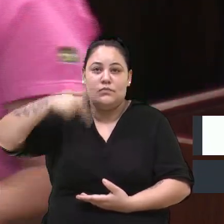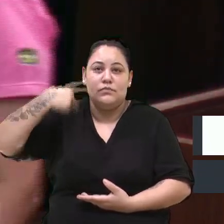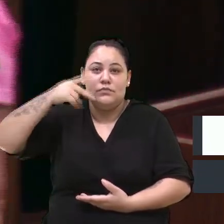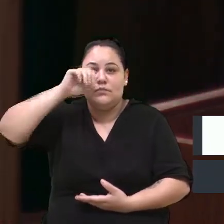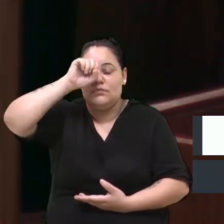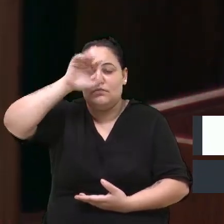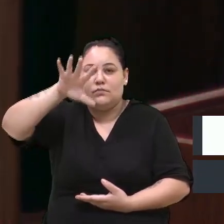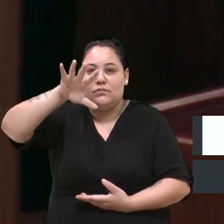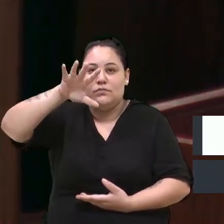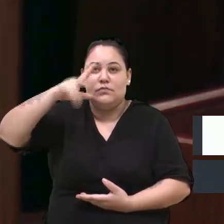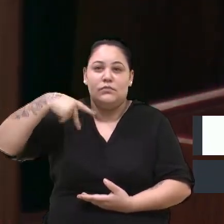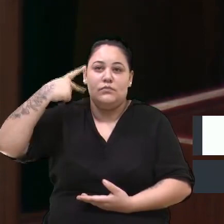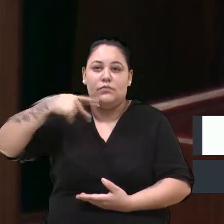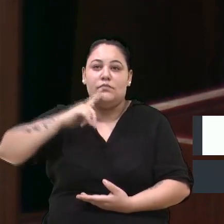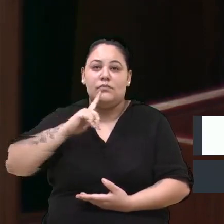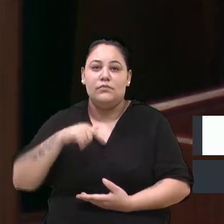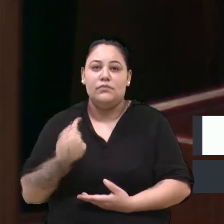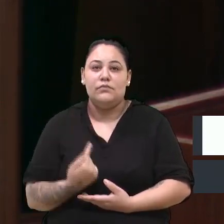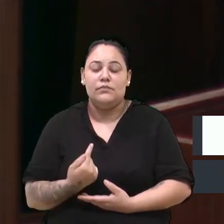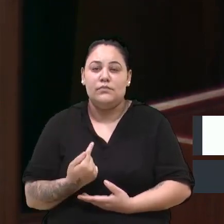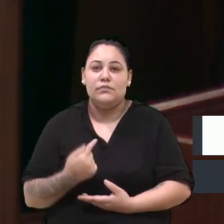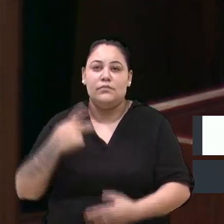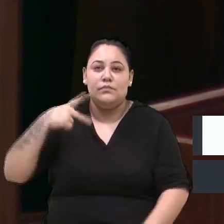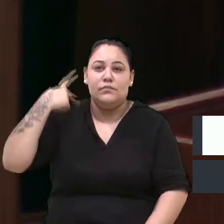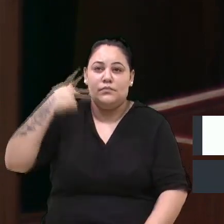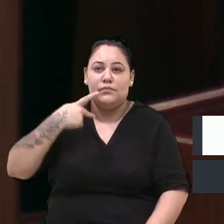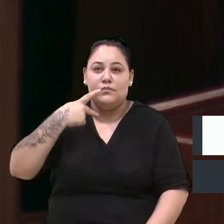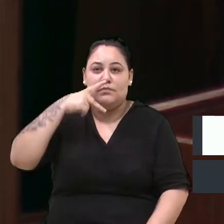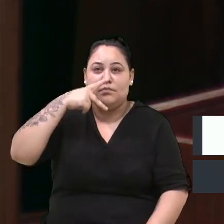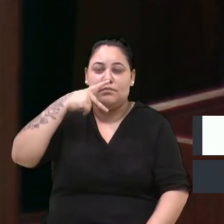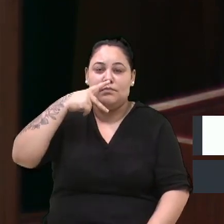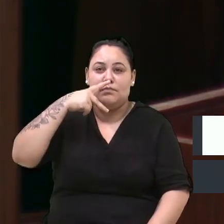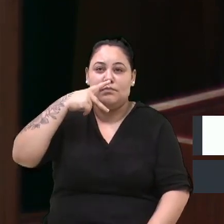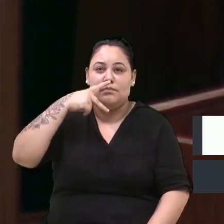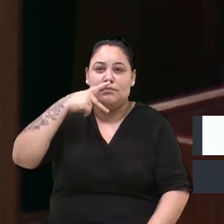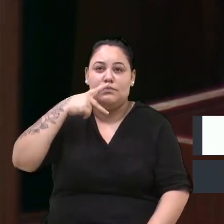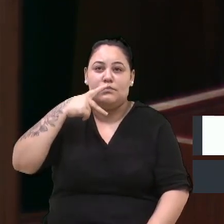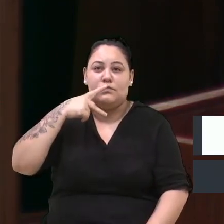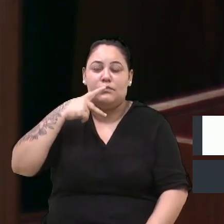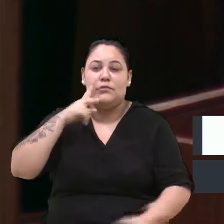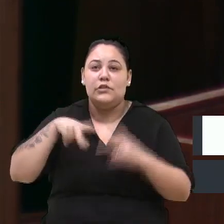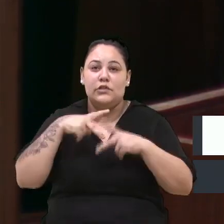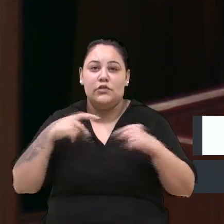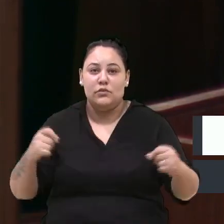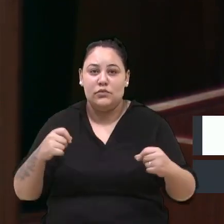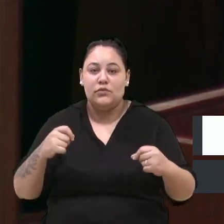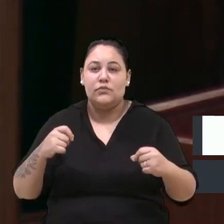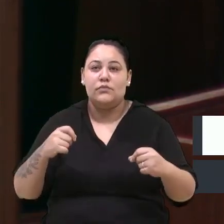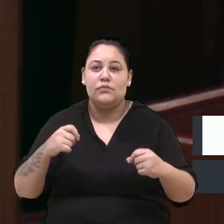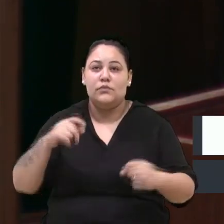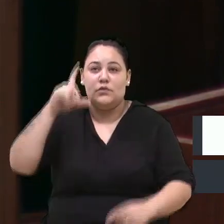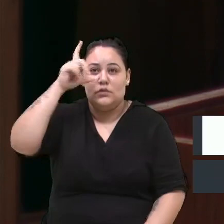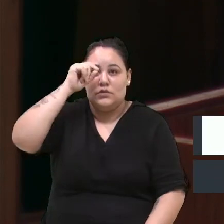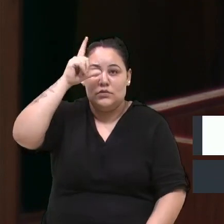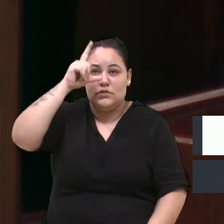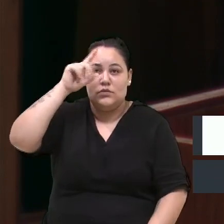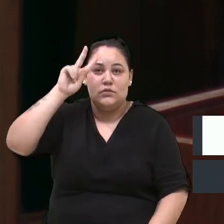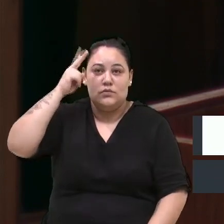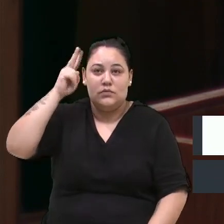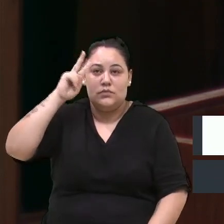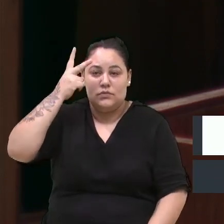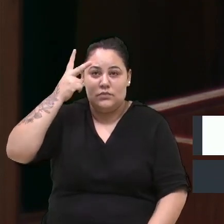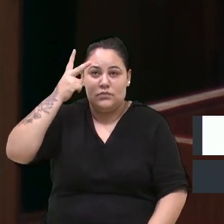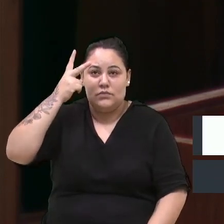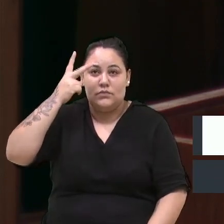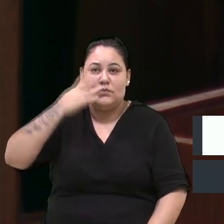Fiuza, à vereadora Gladys Frisso, ao vereador Ricardo Daneluz, ao vereador Scalco e ao vereador Velocino Ues, o